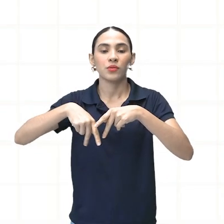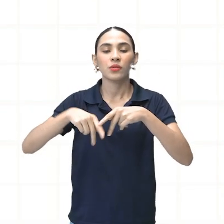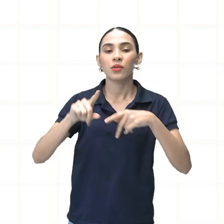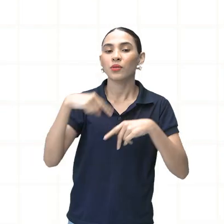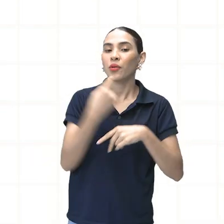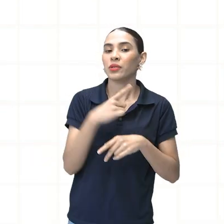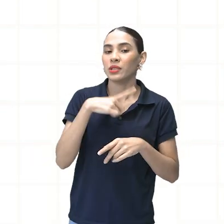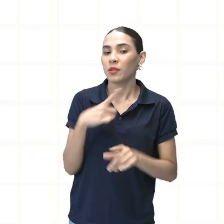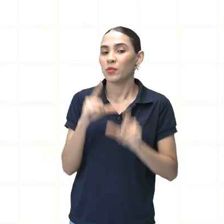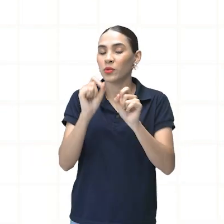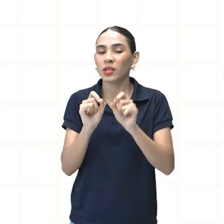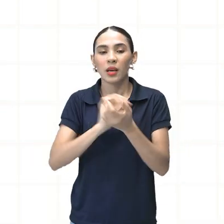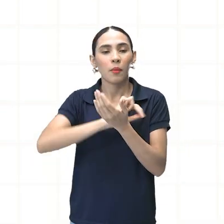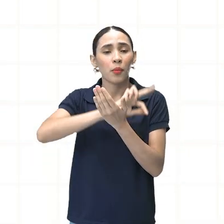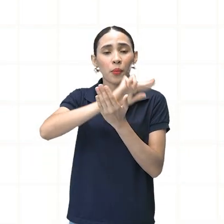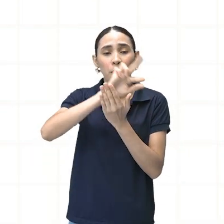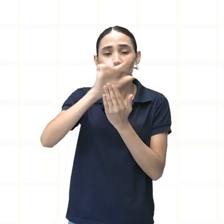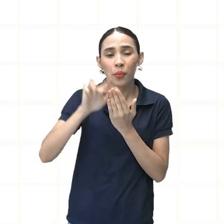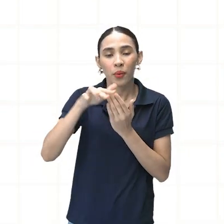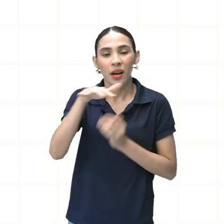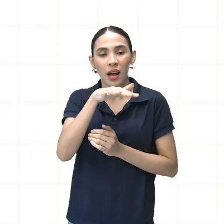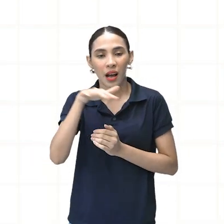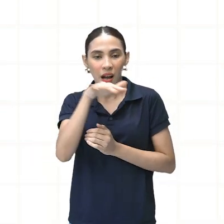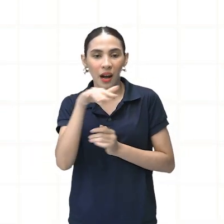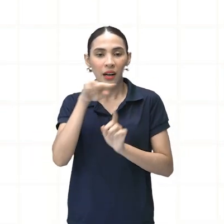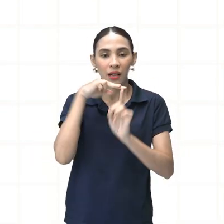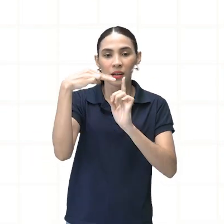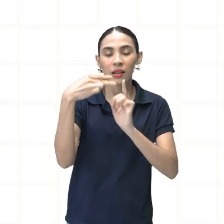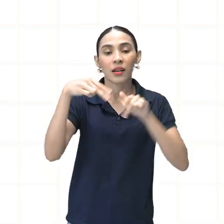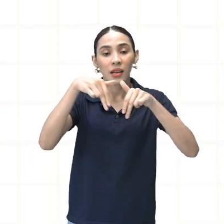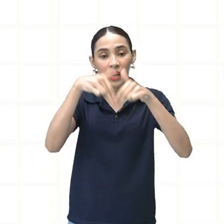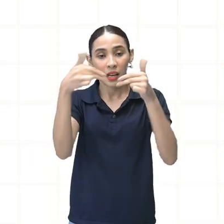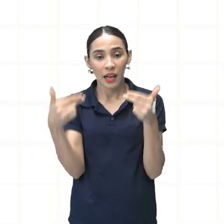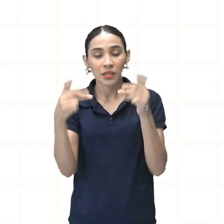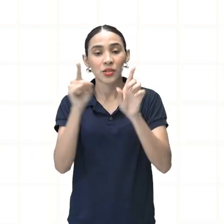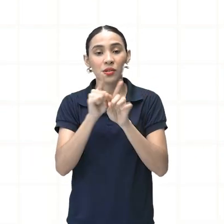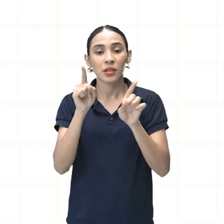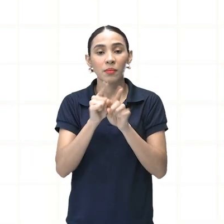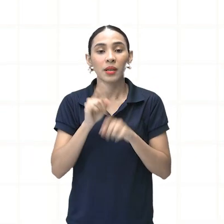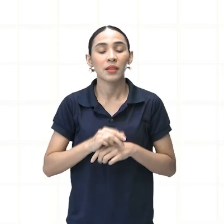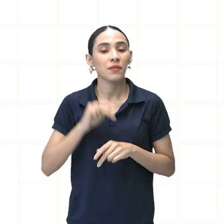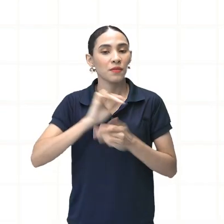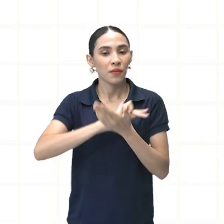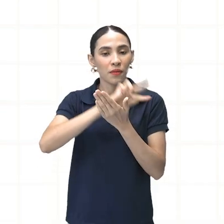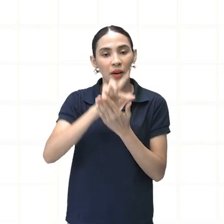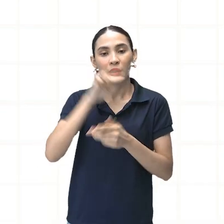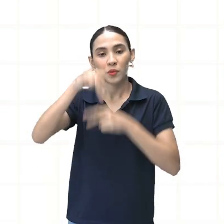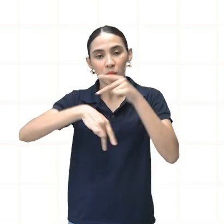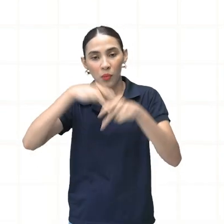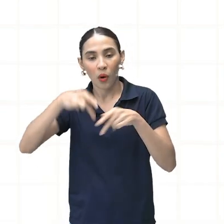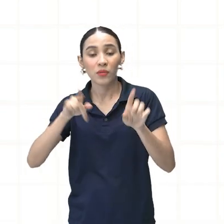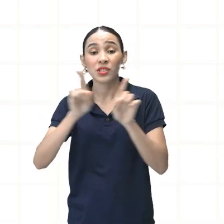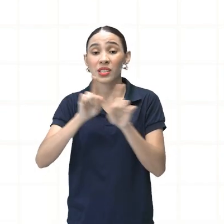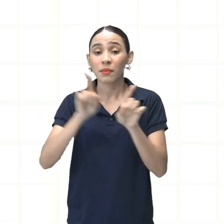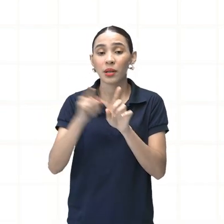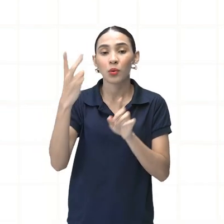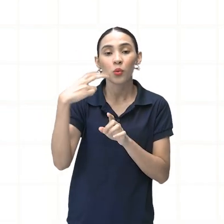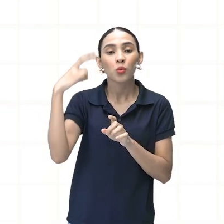a gente tem uma diversidade tanto do ponto de vista étnico, né, com diversos povos, e